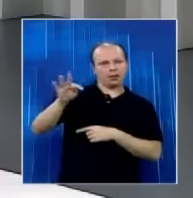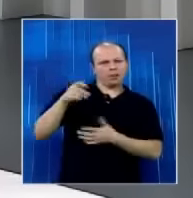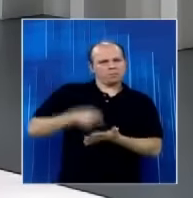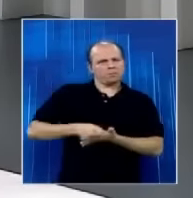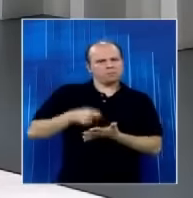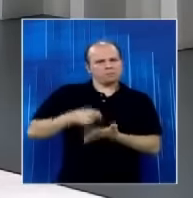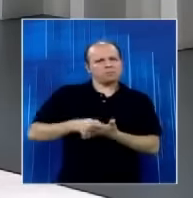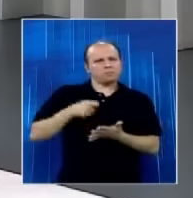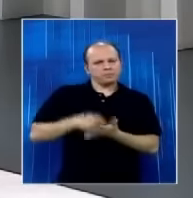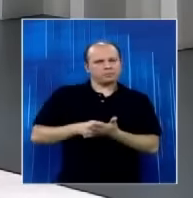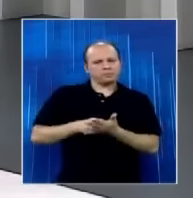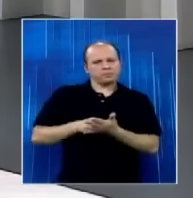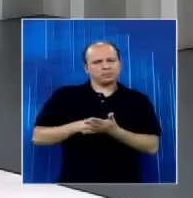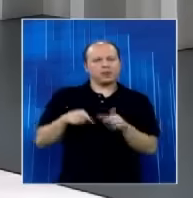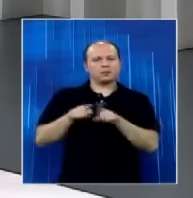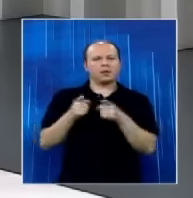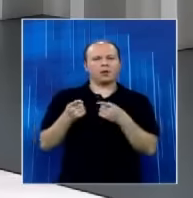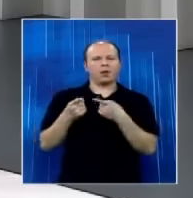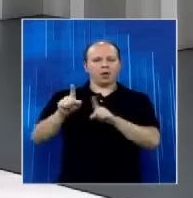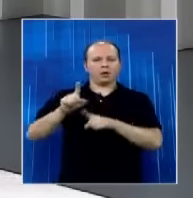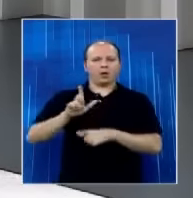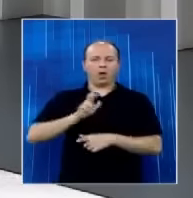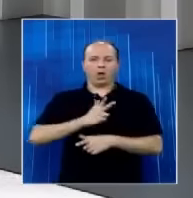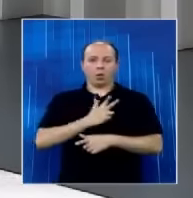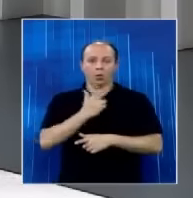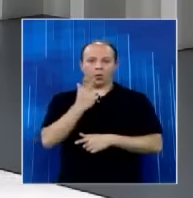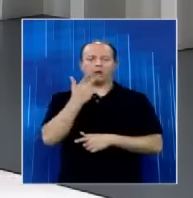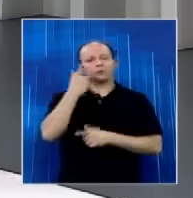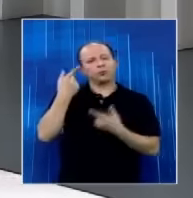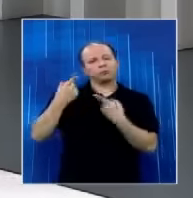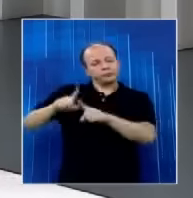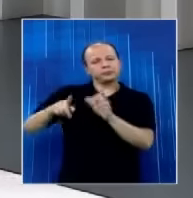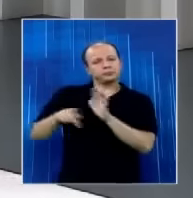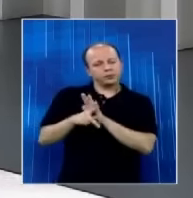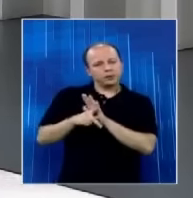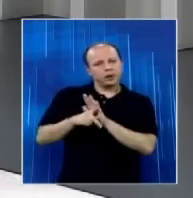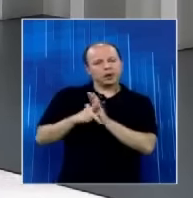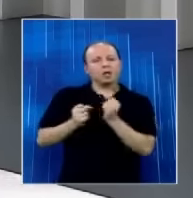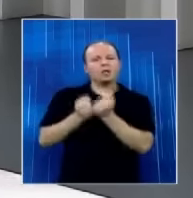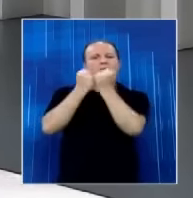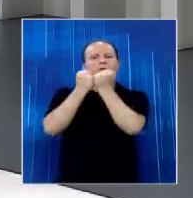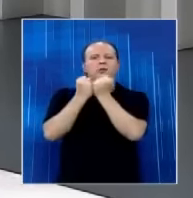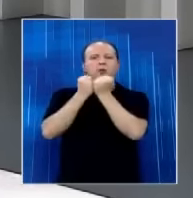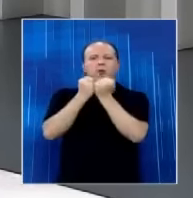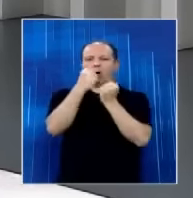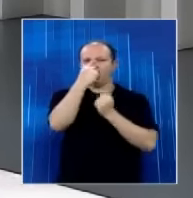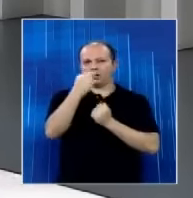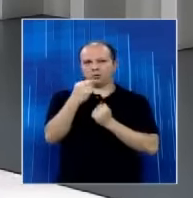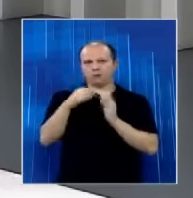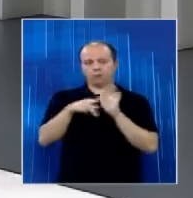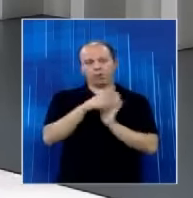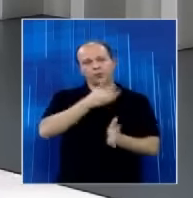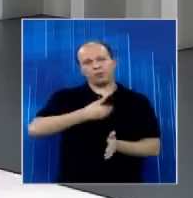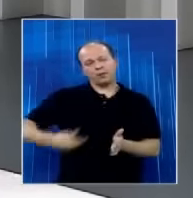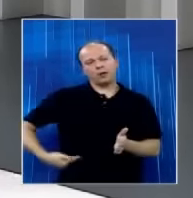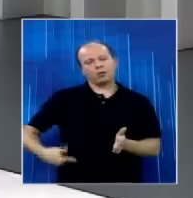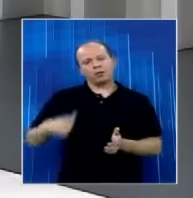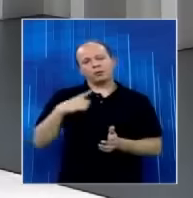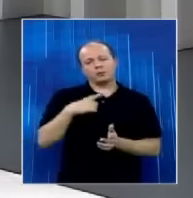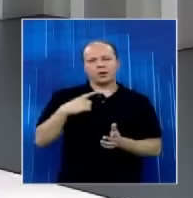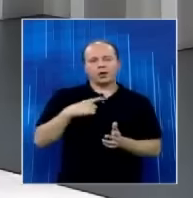mais duro, crítica ao ex-presidente Lula, e quando ele defendeu o governador Geraldo Alckmin. Claro que aí atraiu não